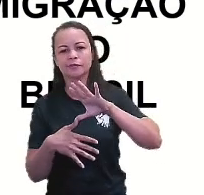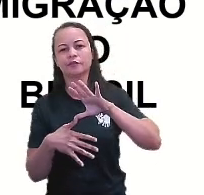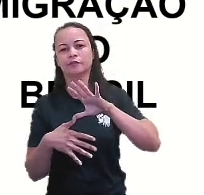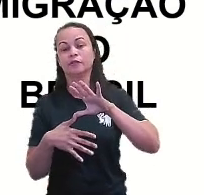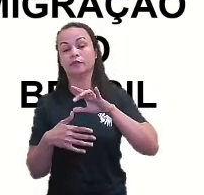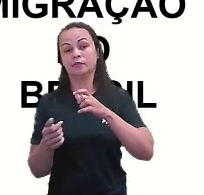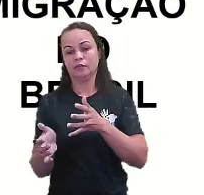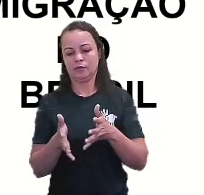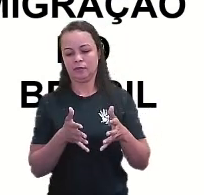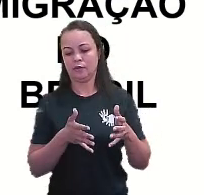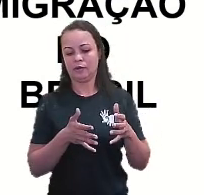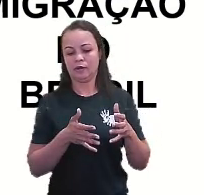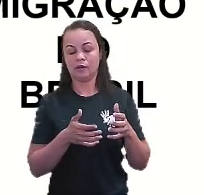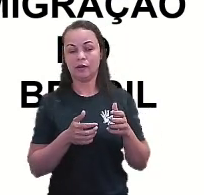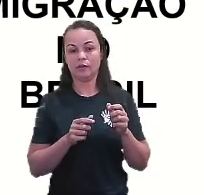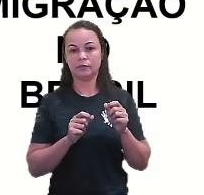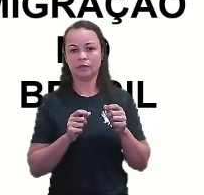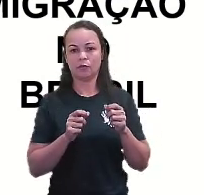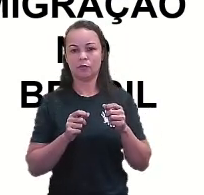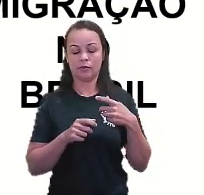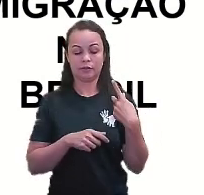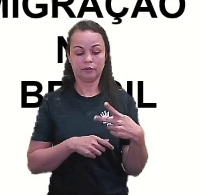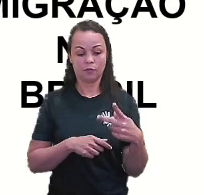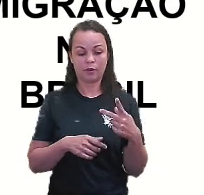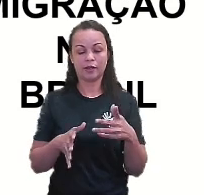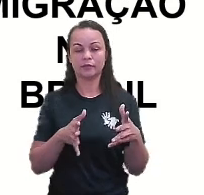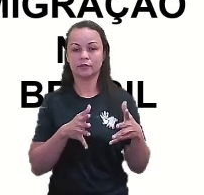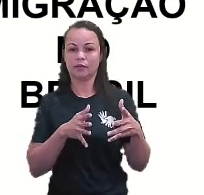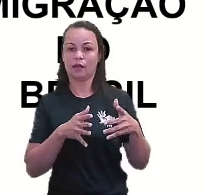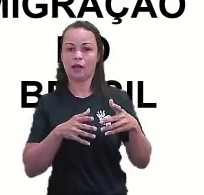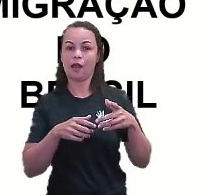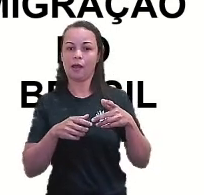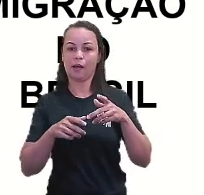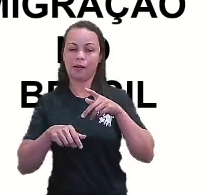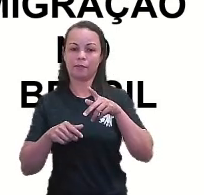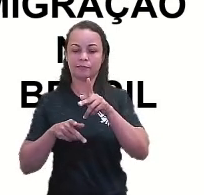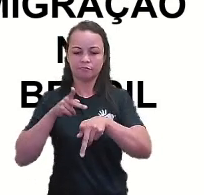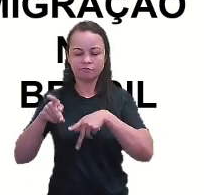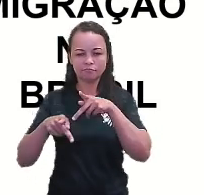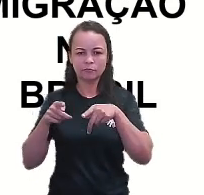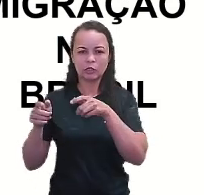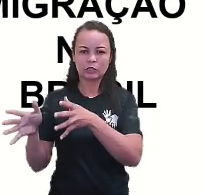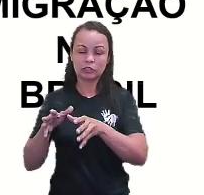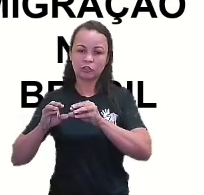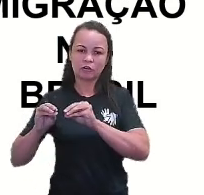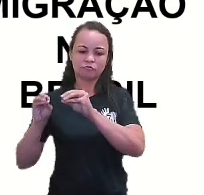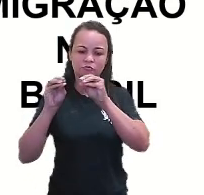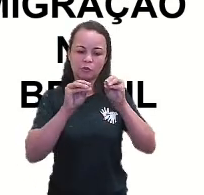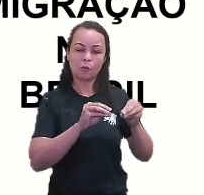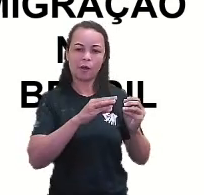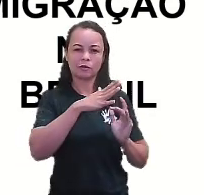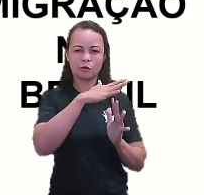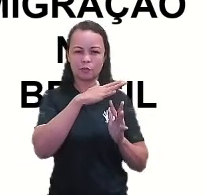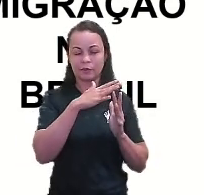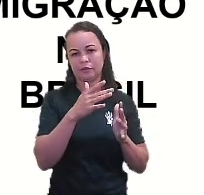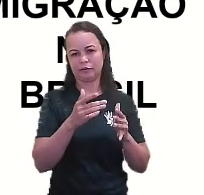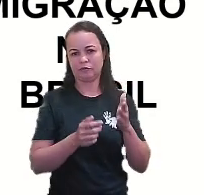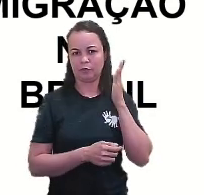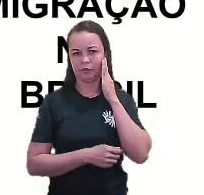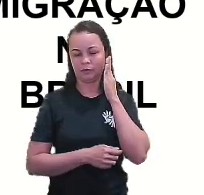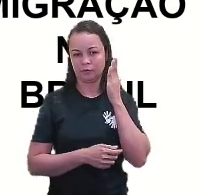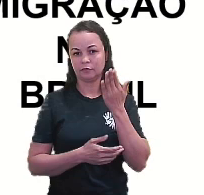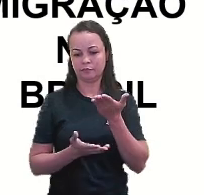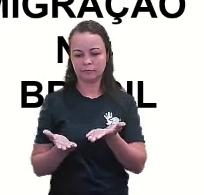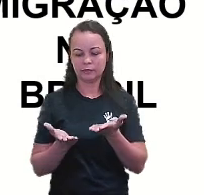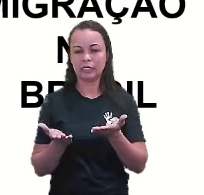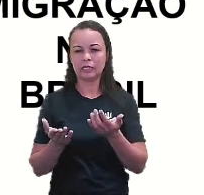de vir as embarcações, trazer a população de um lugar específico para outro, já era uma forma de migração. Vamos compreender essa melhor a